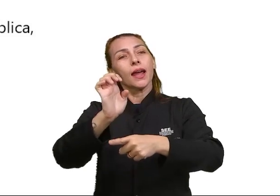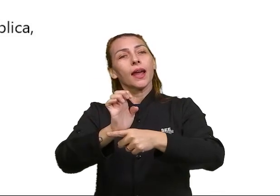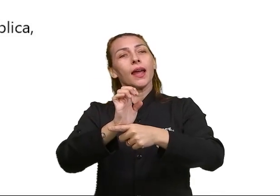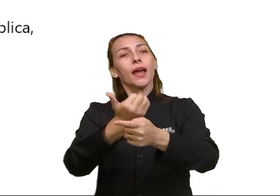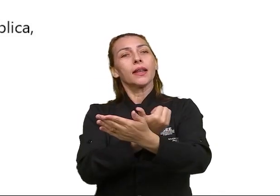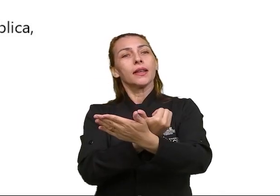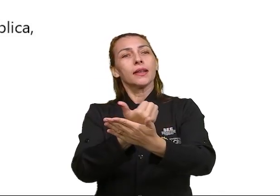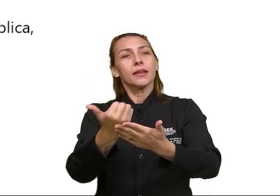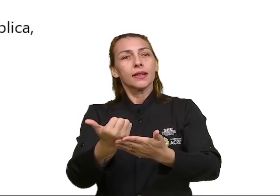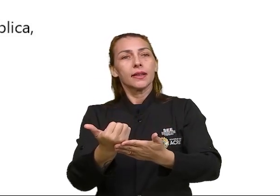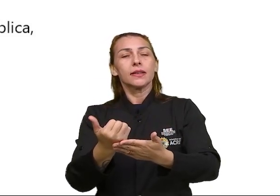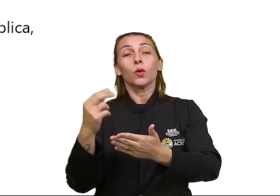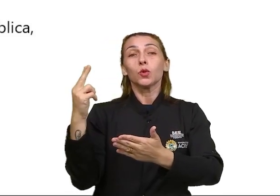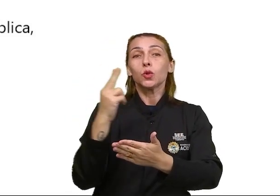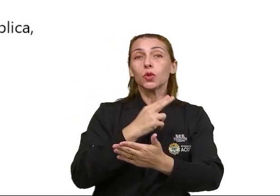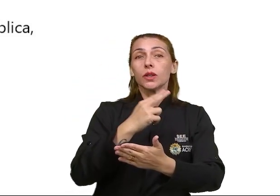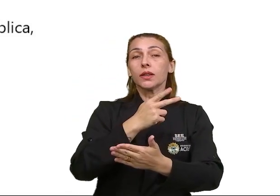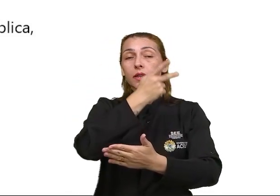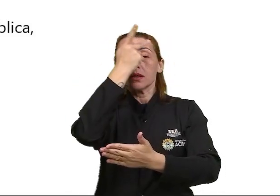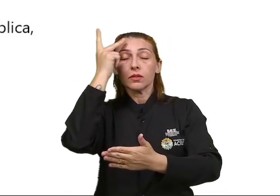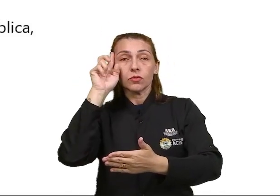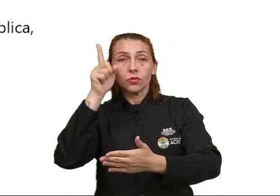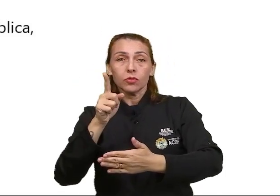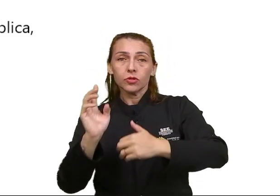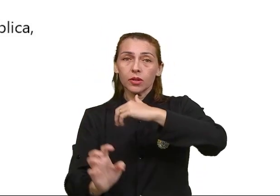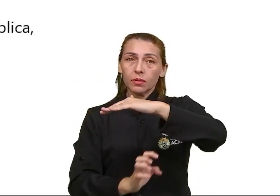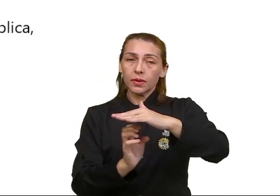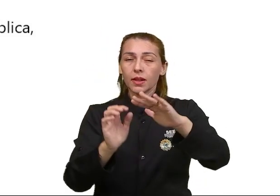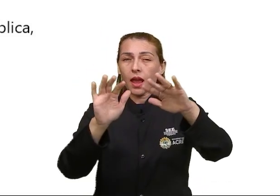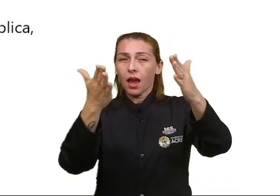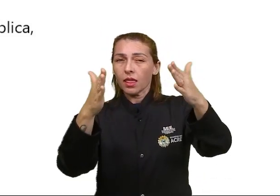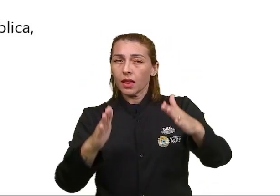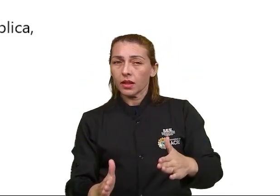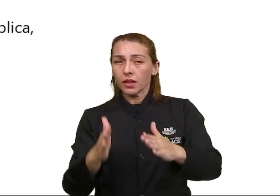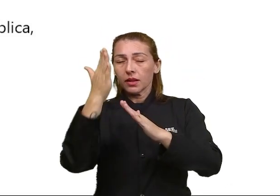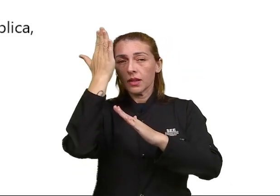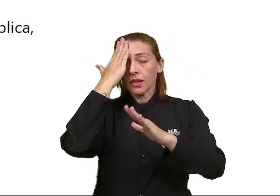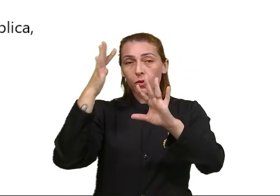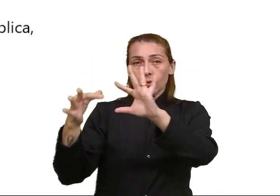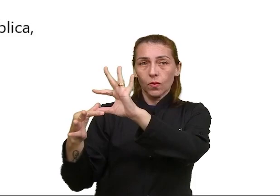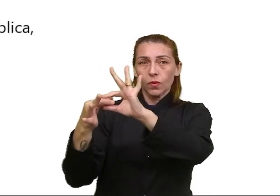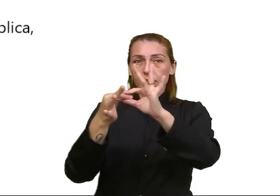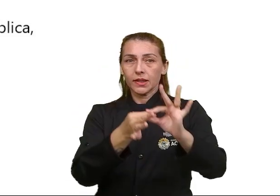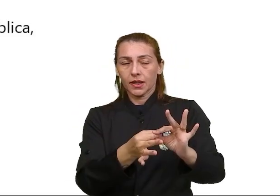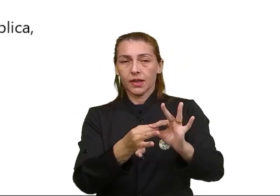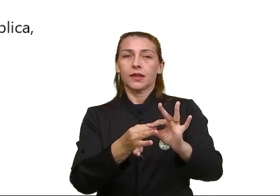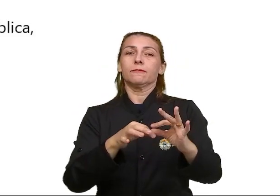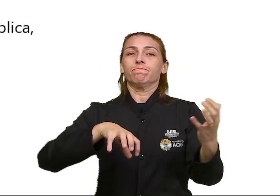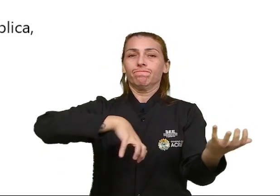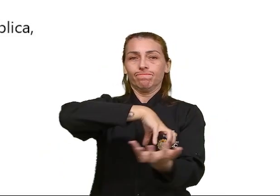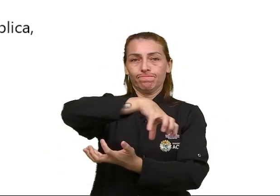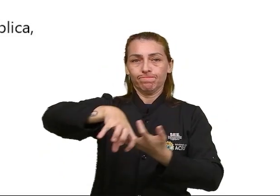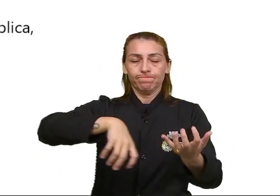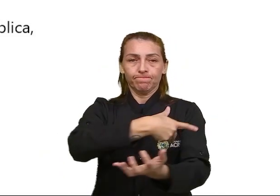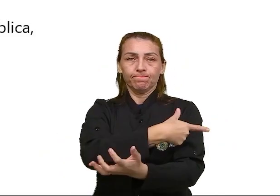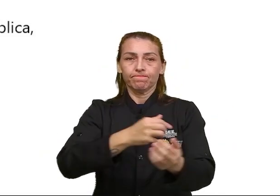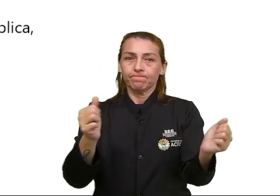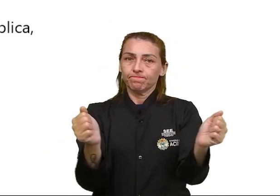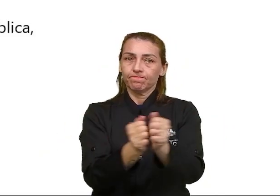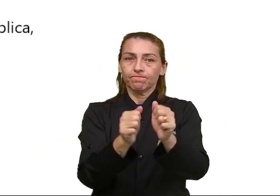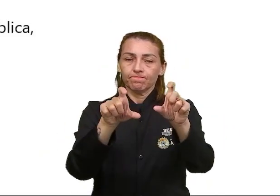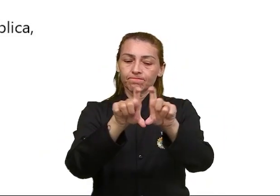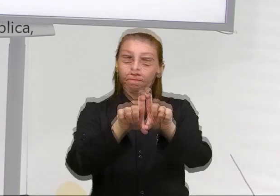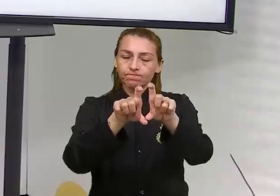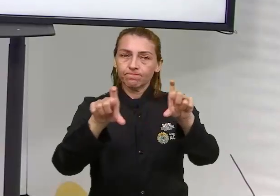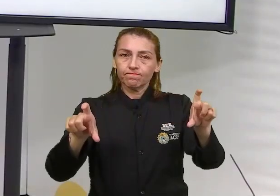de insurgência dos comerciantes. Então, analisando, né, entendendo o contexto da revolta da vacina, junto com esse pequeno trecho